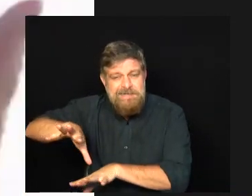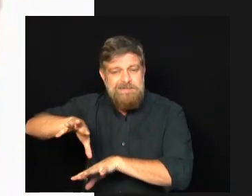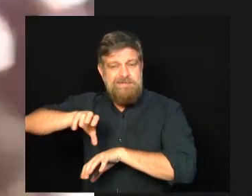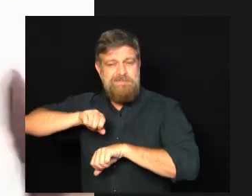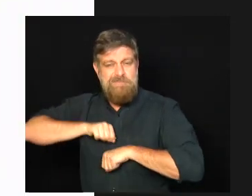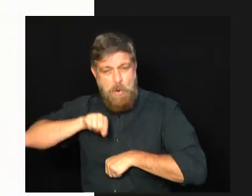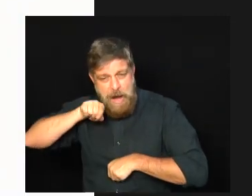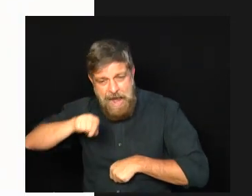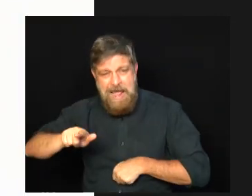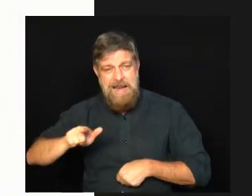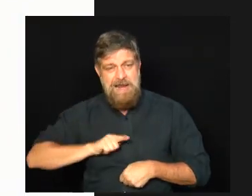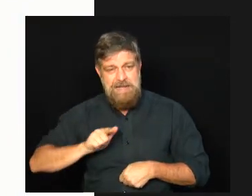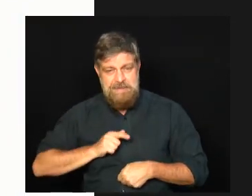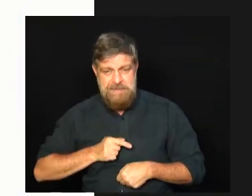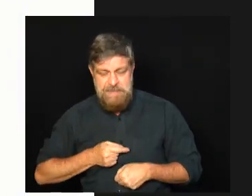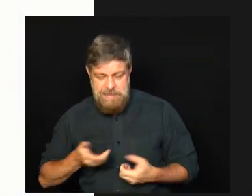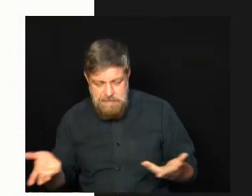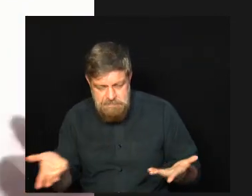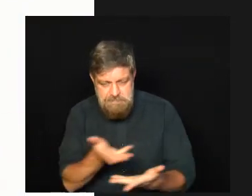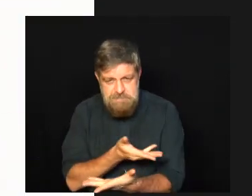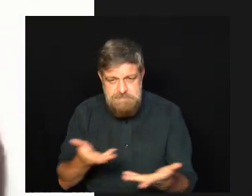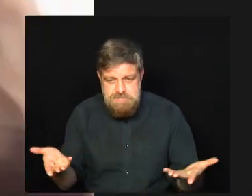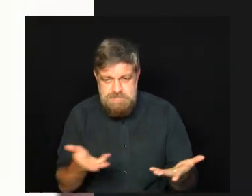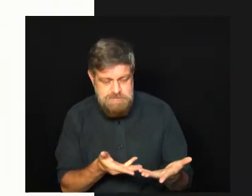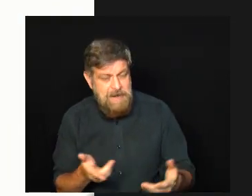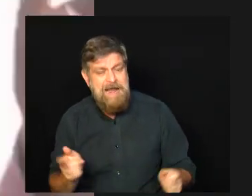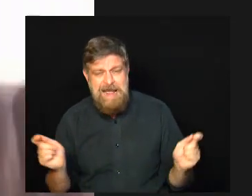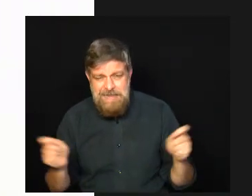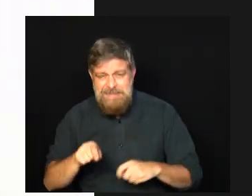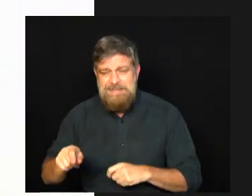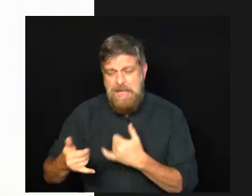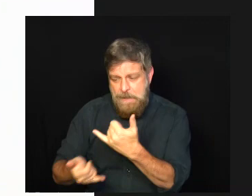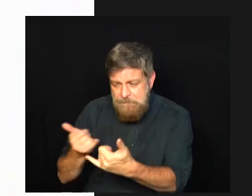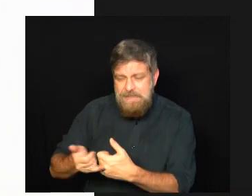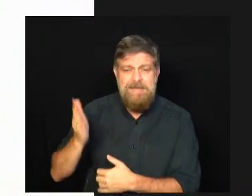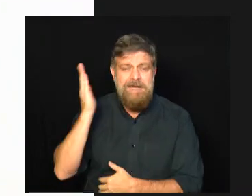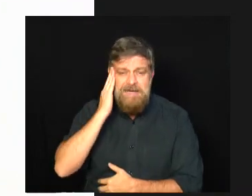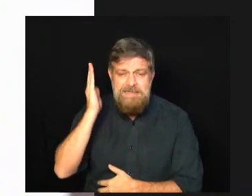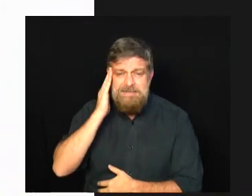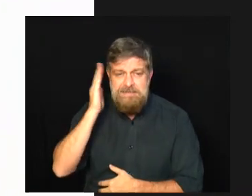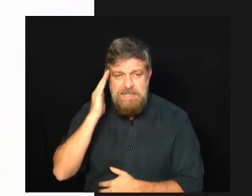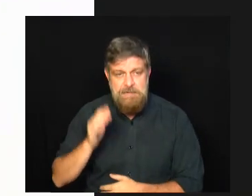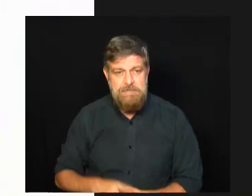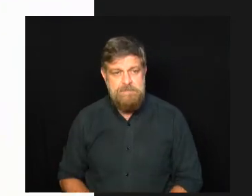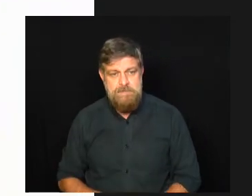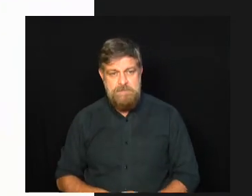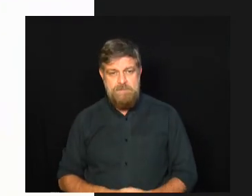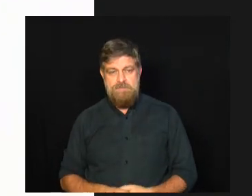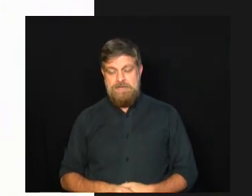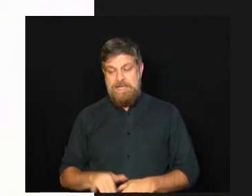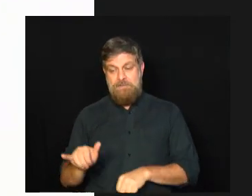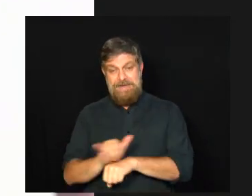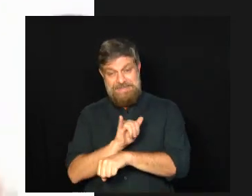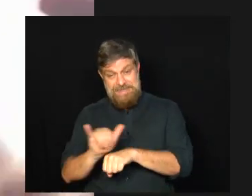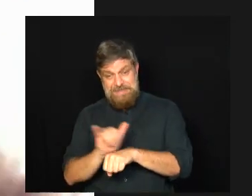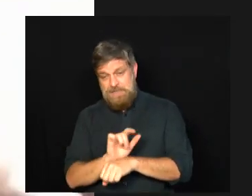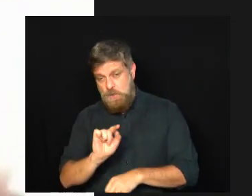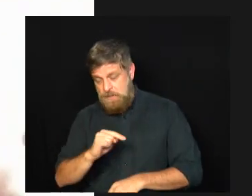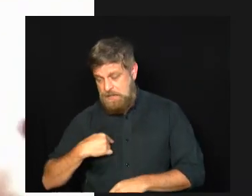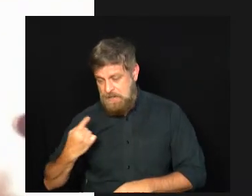tem muito a oferecer, que sabe brincar. Então, seria uma maneira de